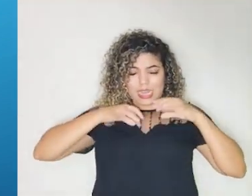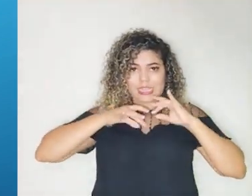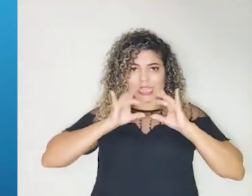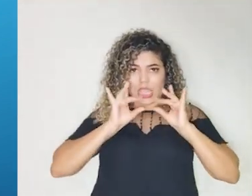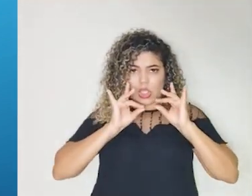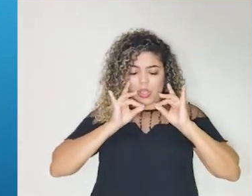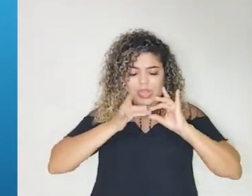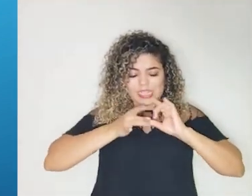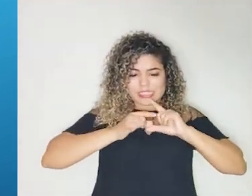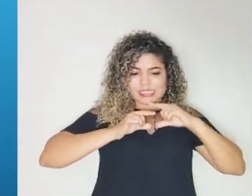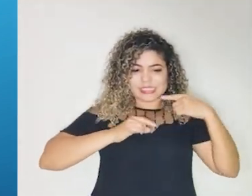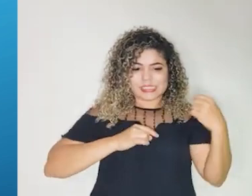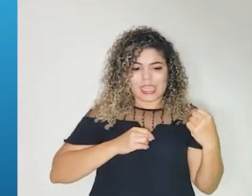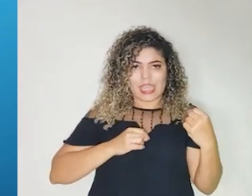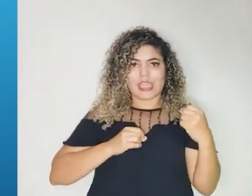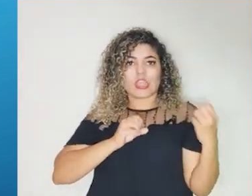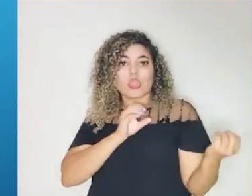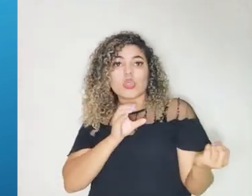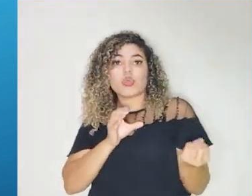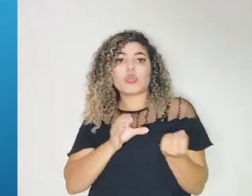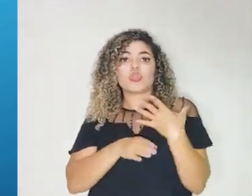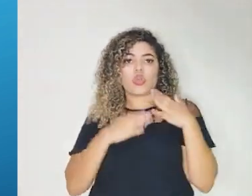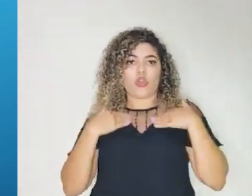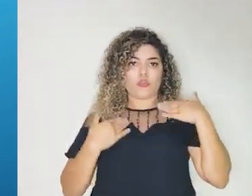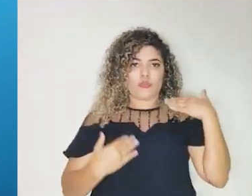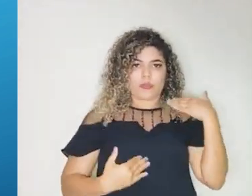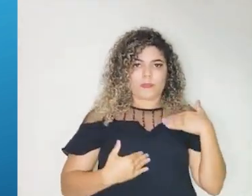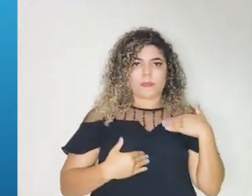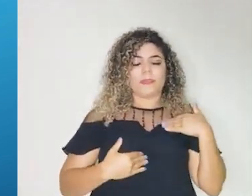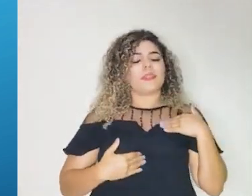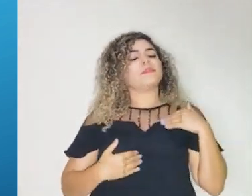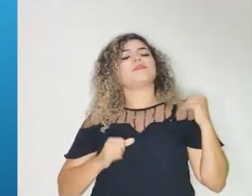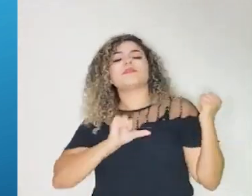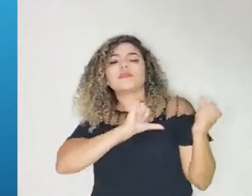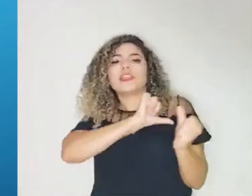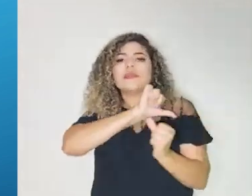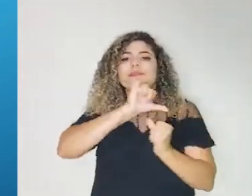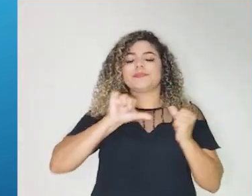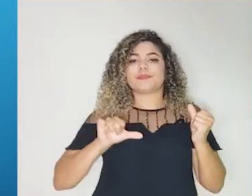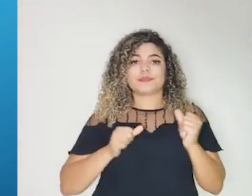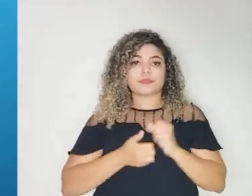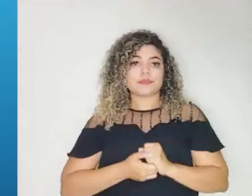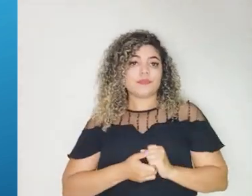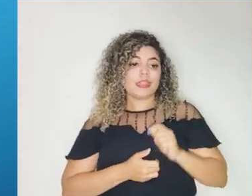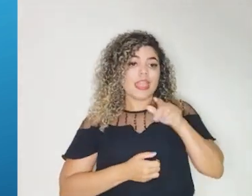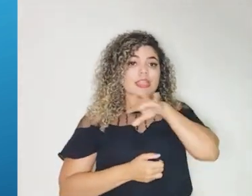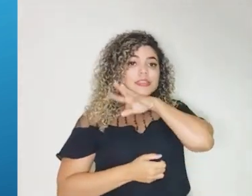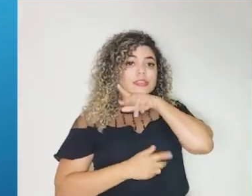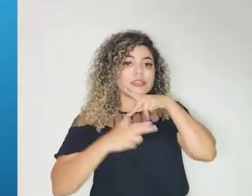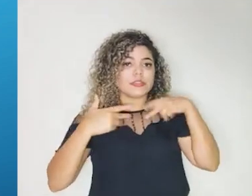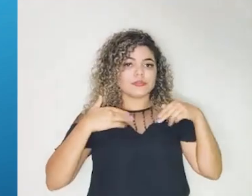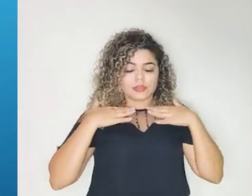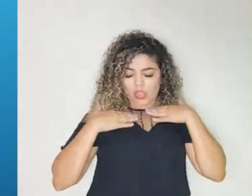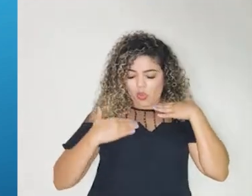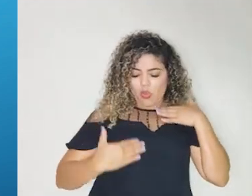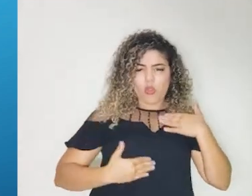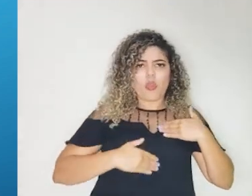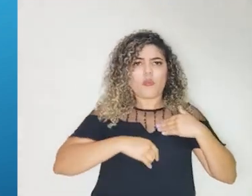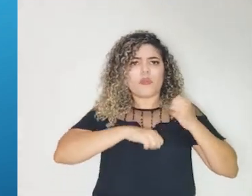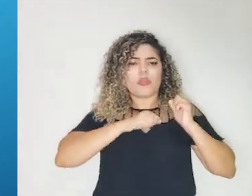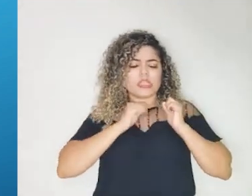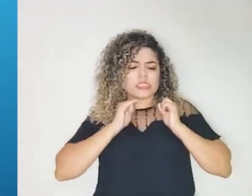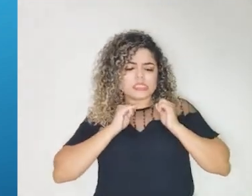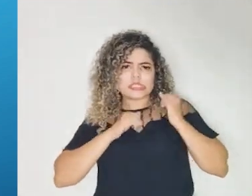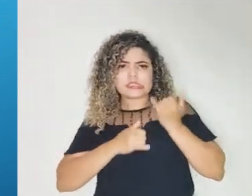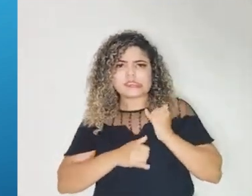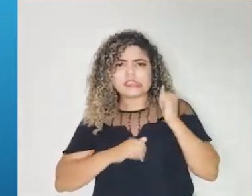é produzida. O exoesqueleto rompe-se no dorso do animal. O animal com uma substância esbranquiçada é